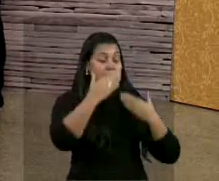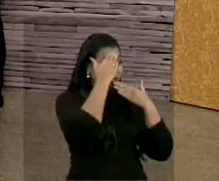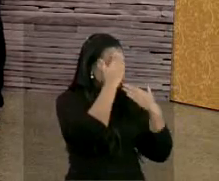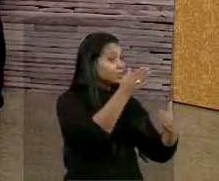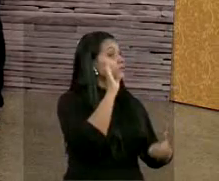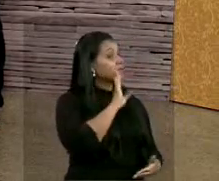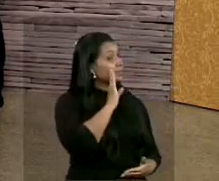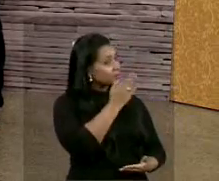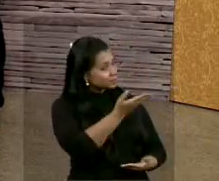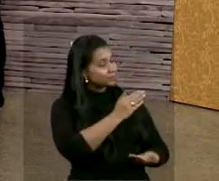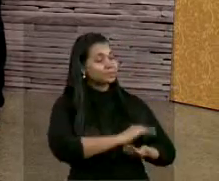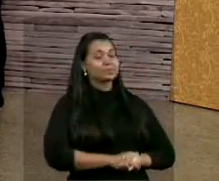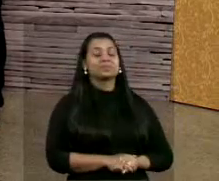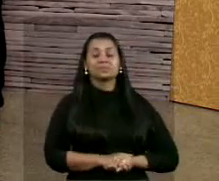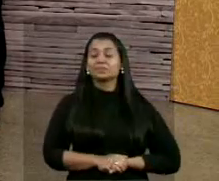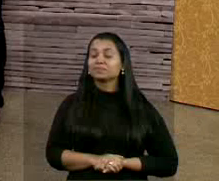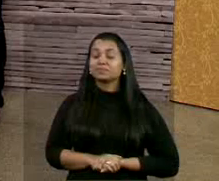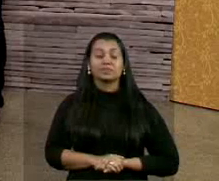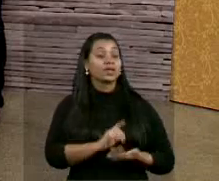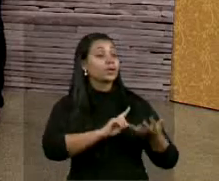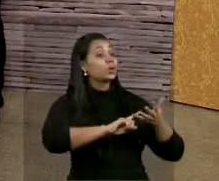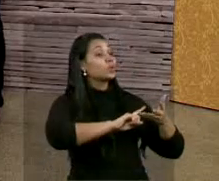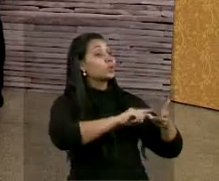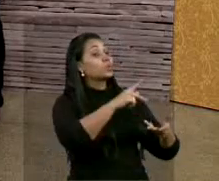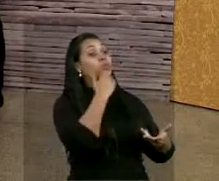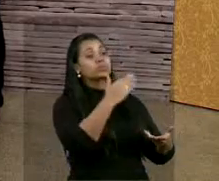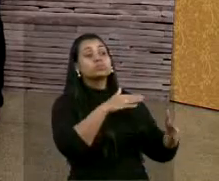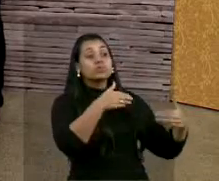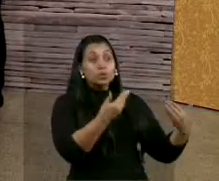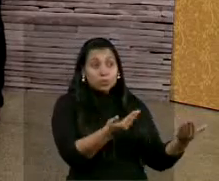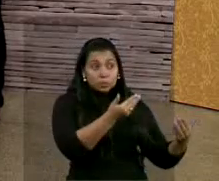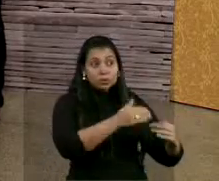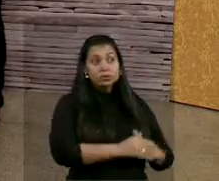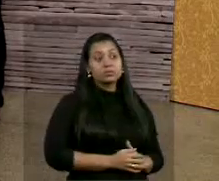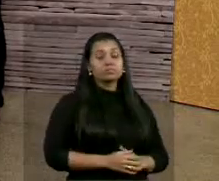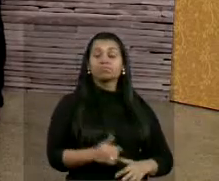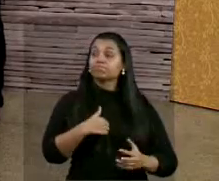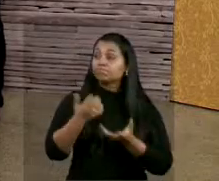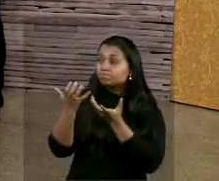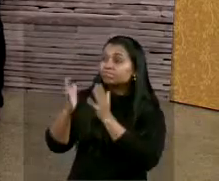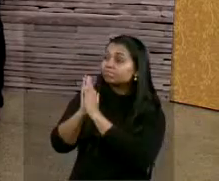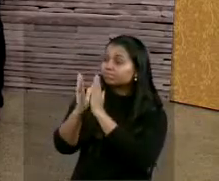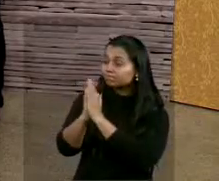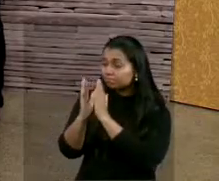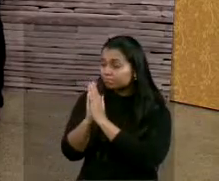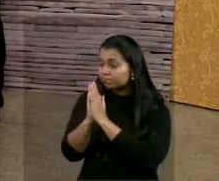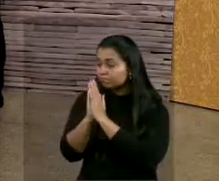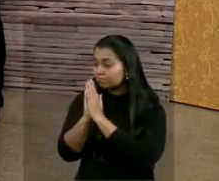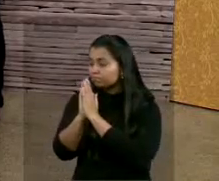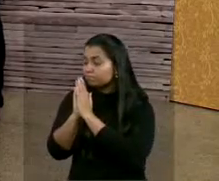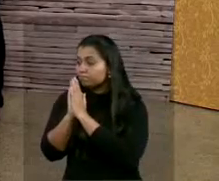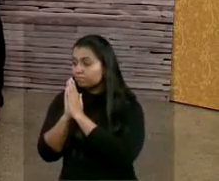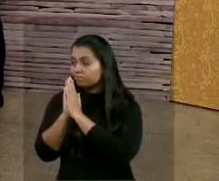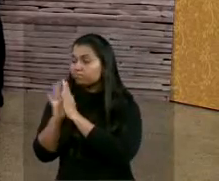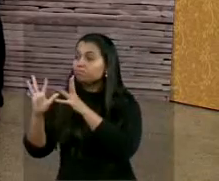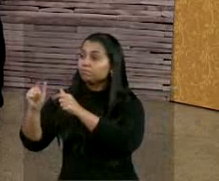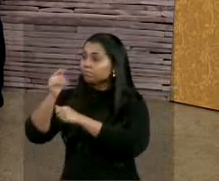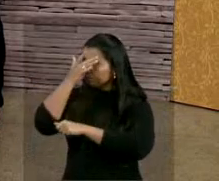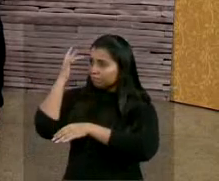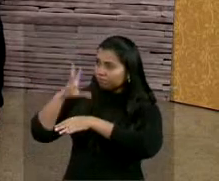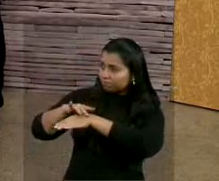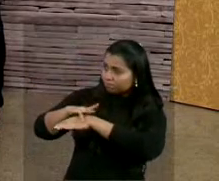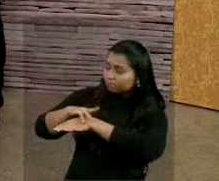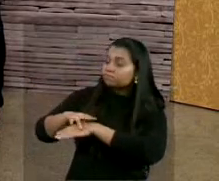que simpática, Valentina. E quais são as suas intenções, meu anjo? Eu quero rezar por todos os